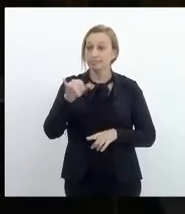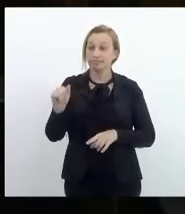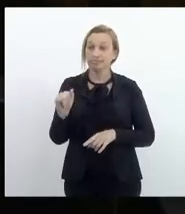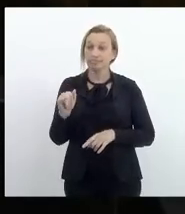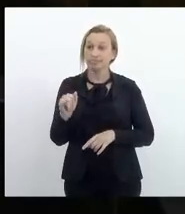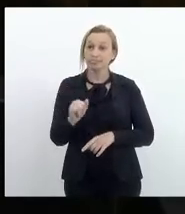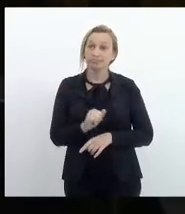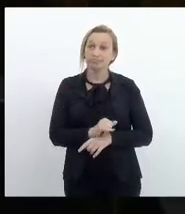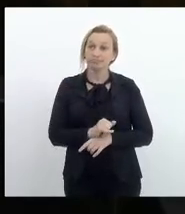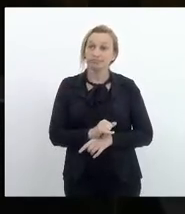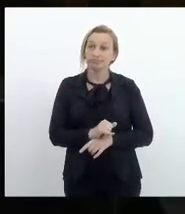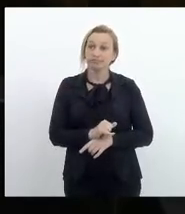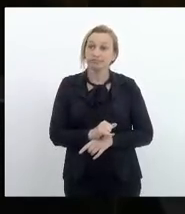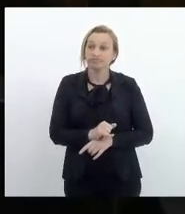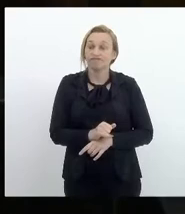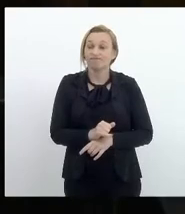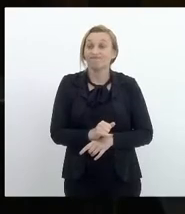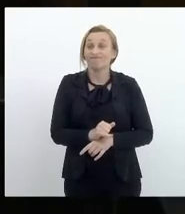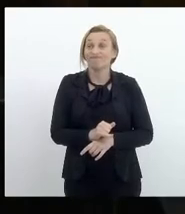extremamente tenso